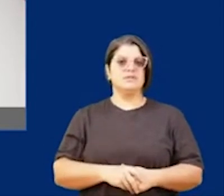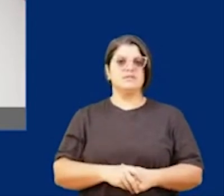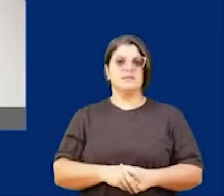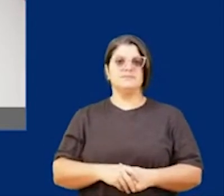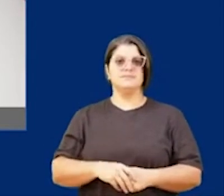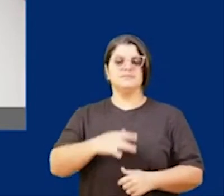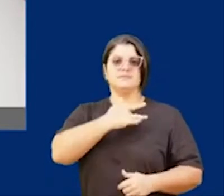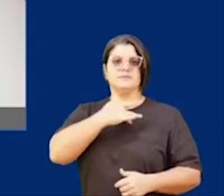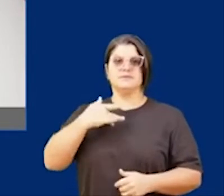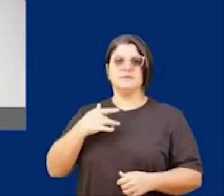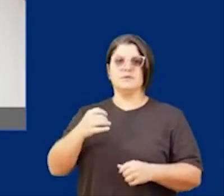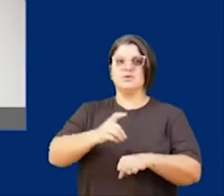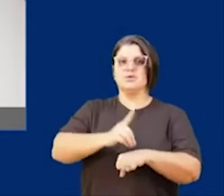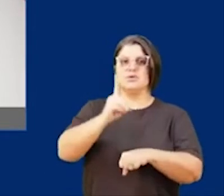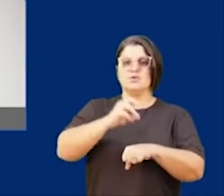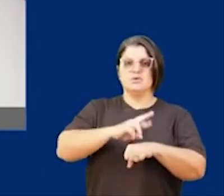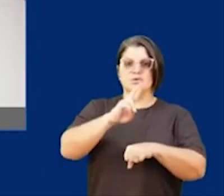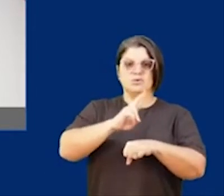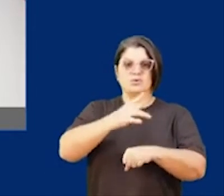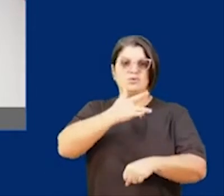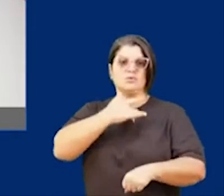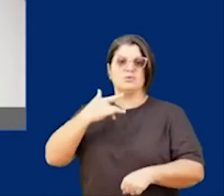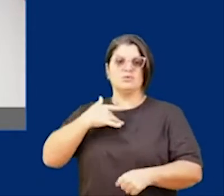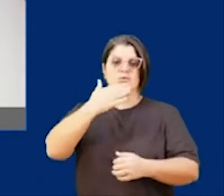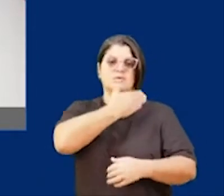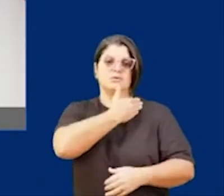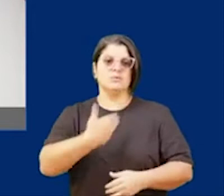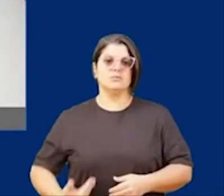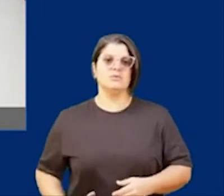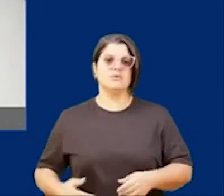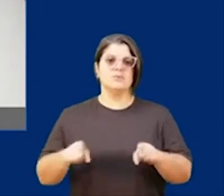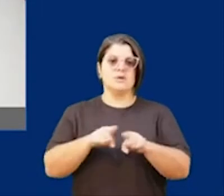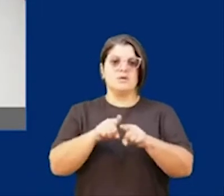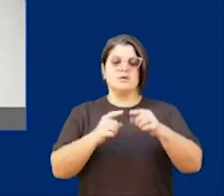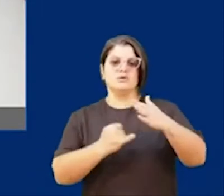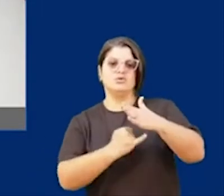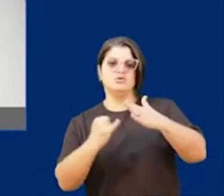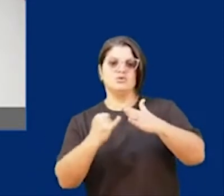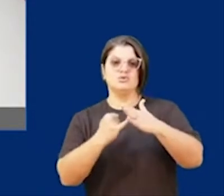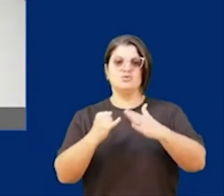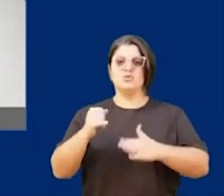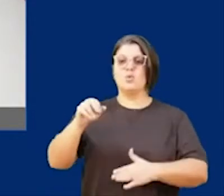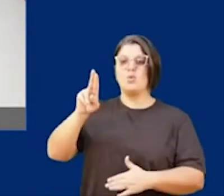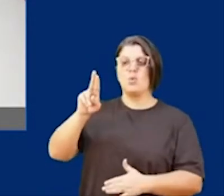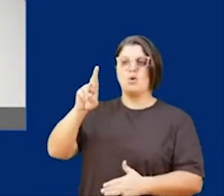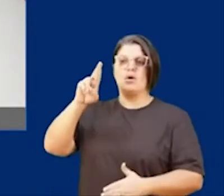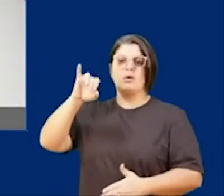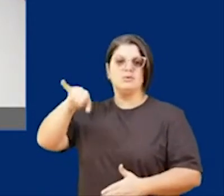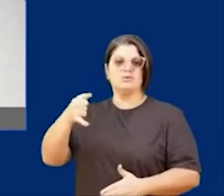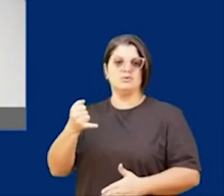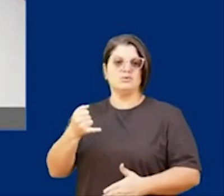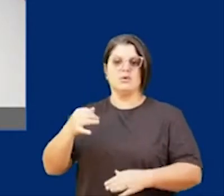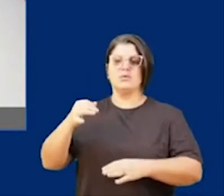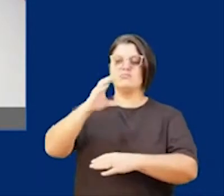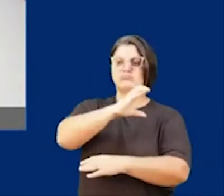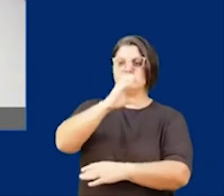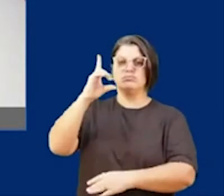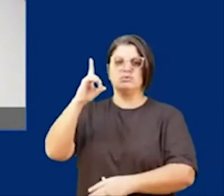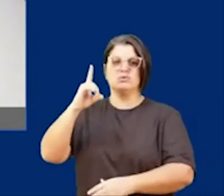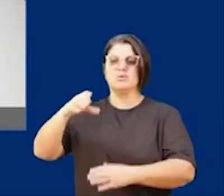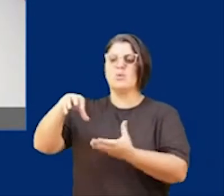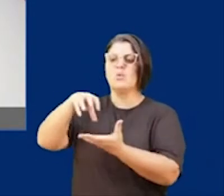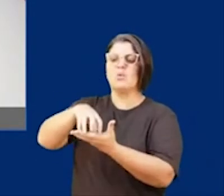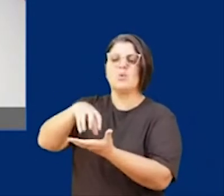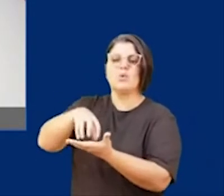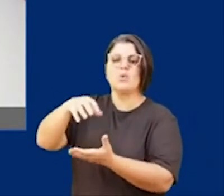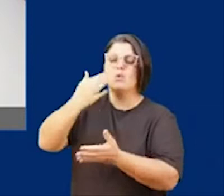doutora em saúde pública, professora associada ao Instituto de Nutrição da URJ, onde coordena o Núcleo de Alimentação e